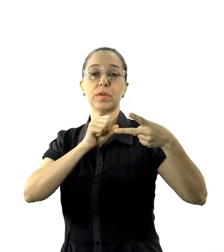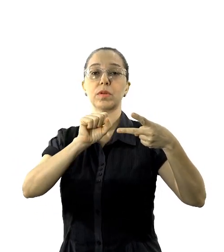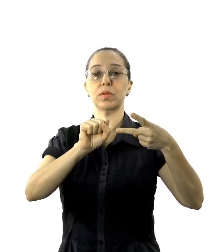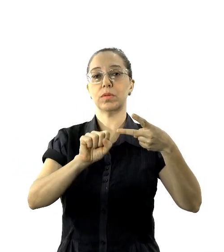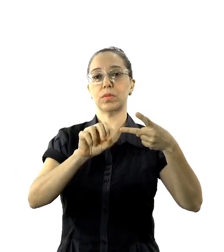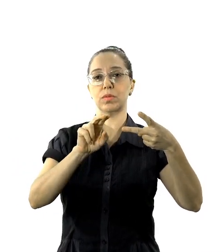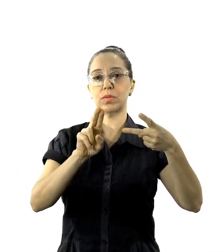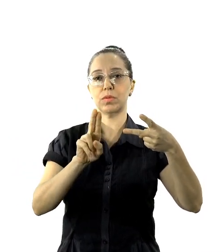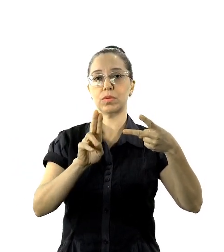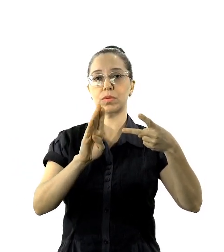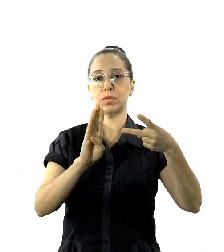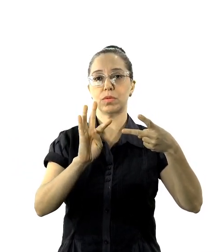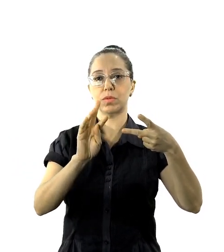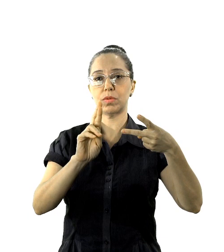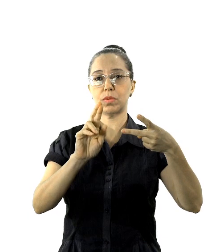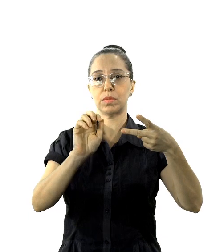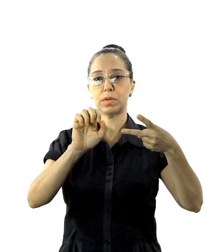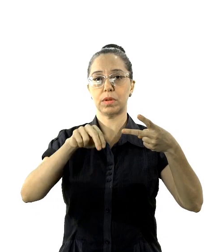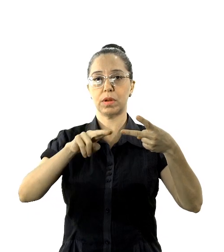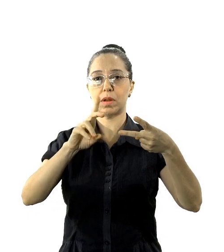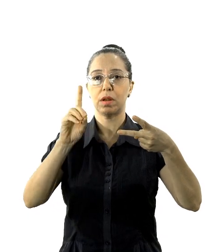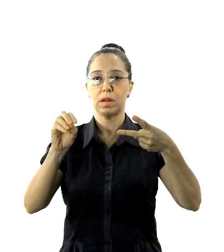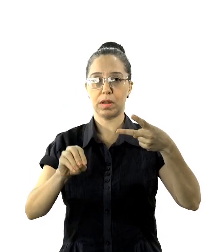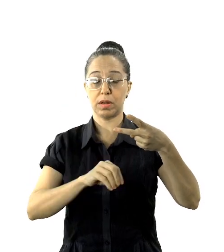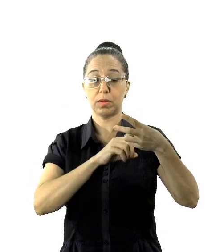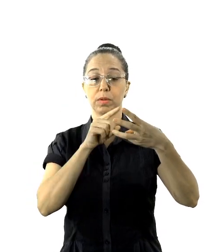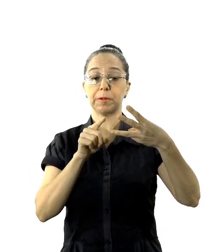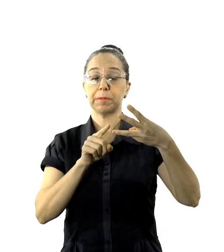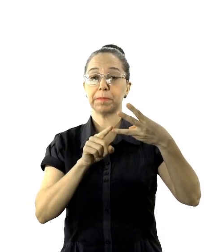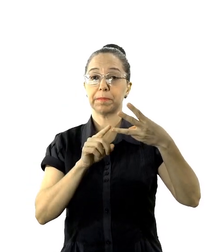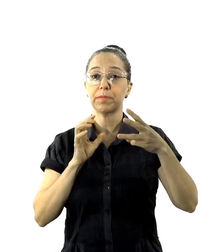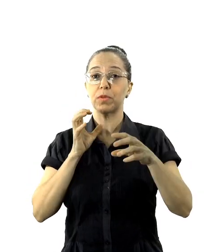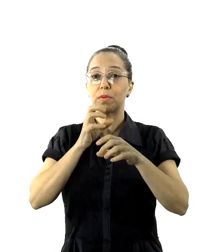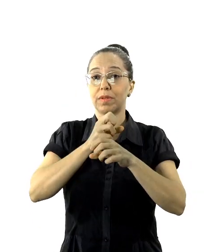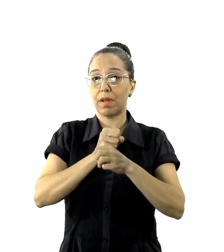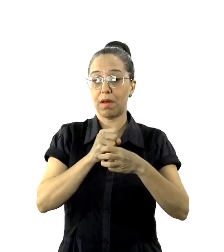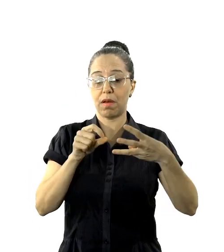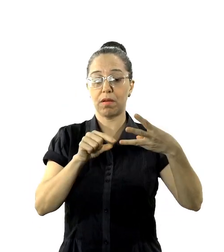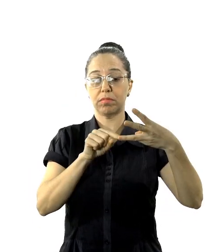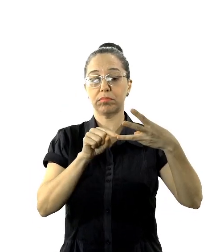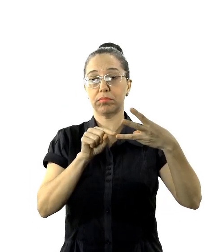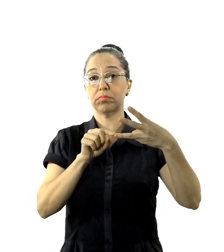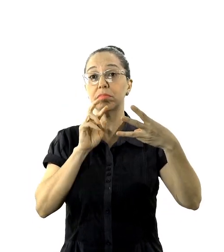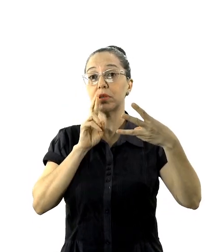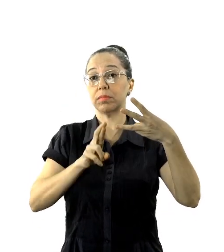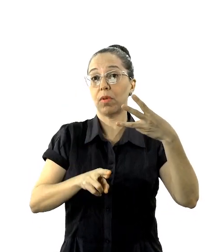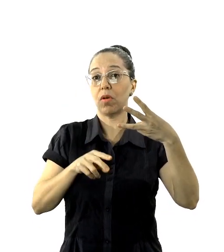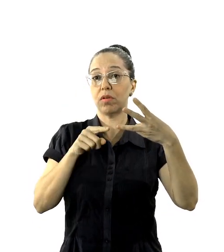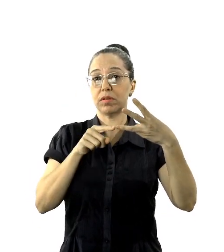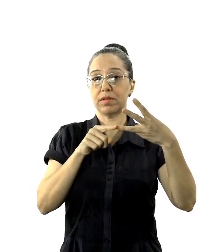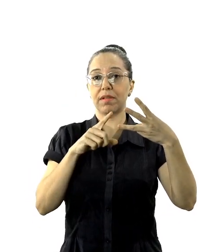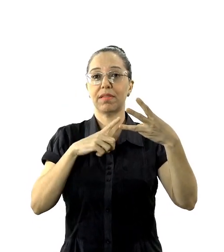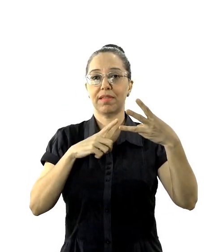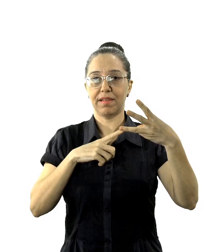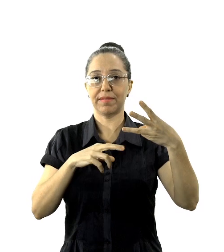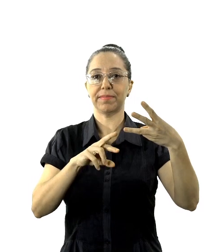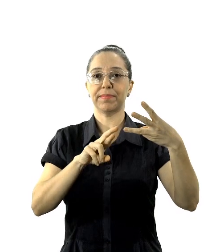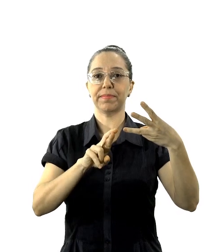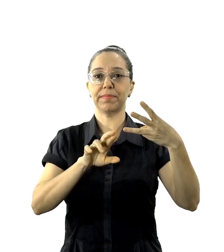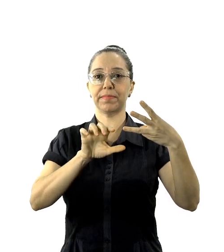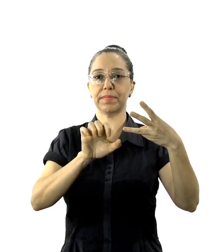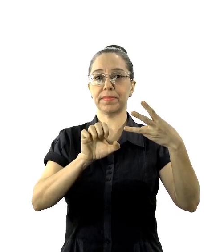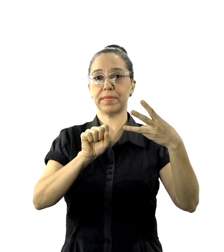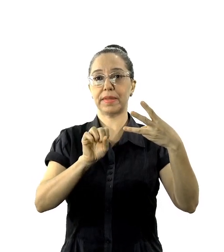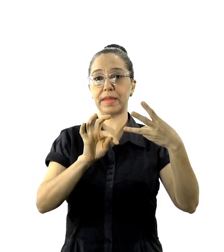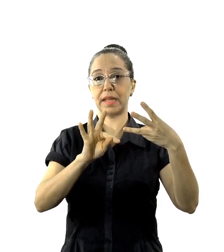de subtraindo. E quando a gente resolve a nossa continha, né, nós temos um resultado na